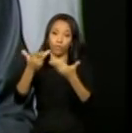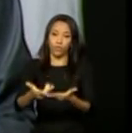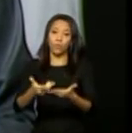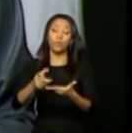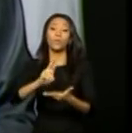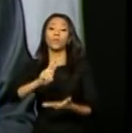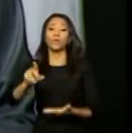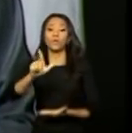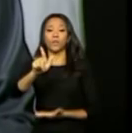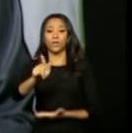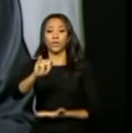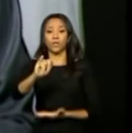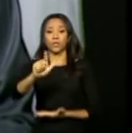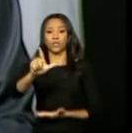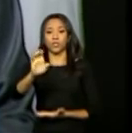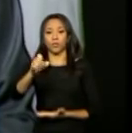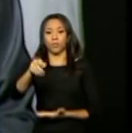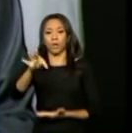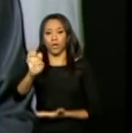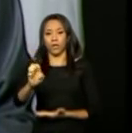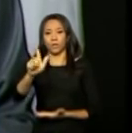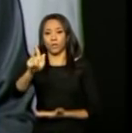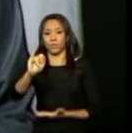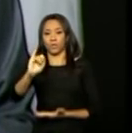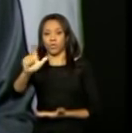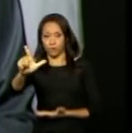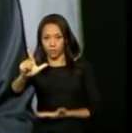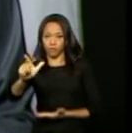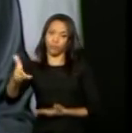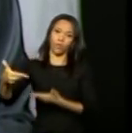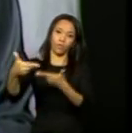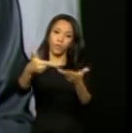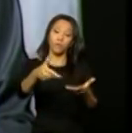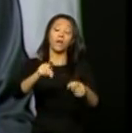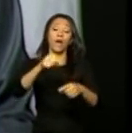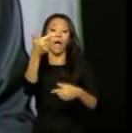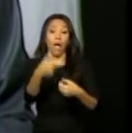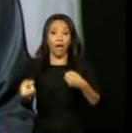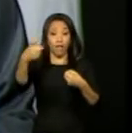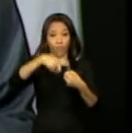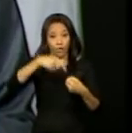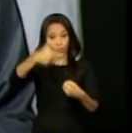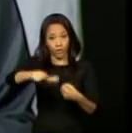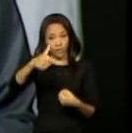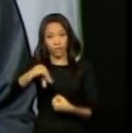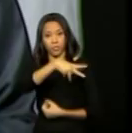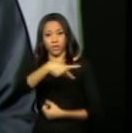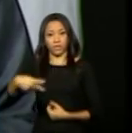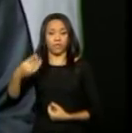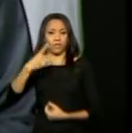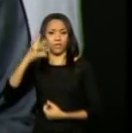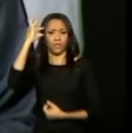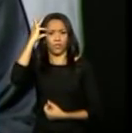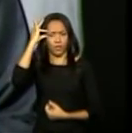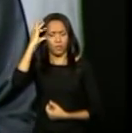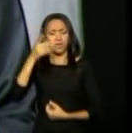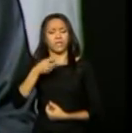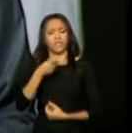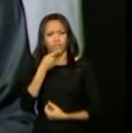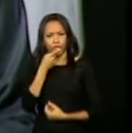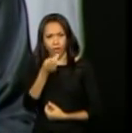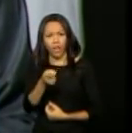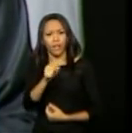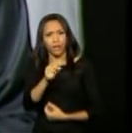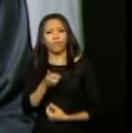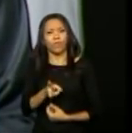do Brasil consigo mesmo. A reeleição da presidenta Dilma é a confirmação de que esse desejo permanece